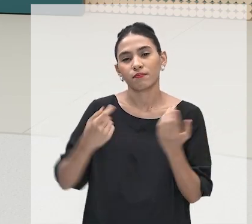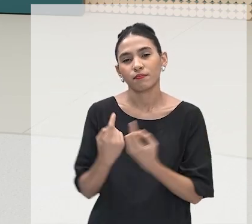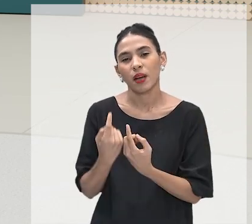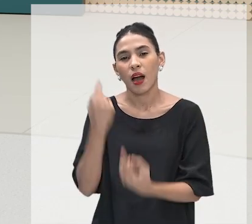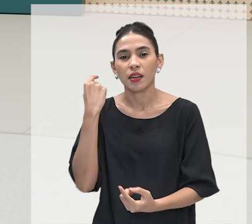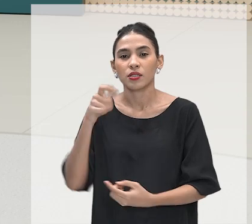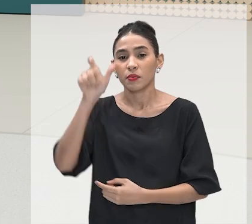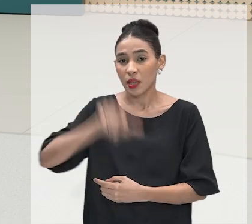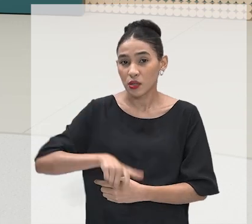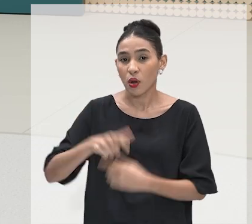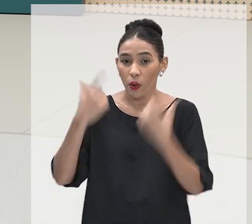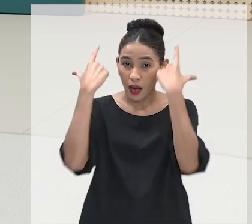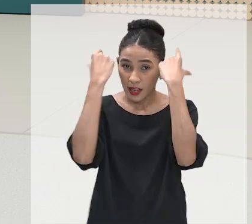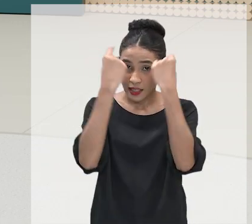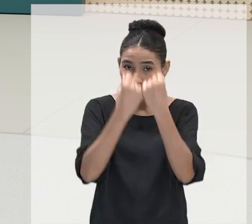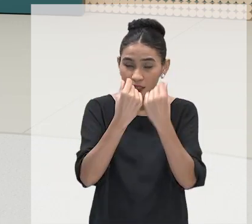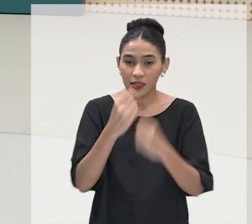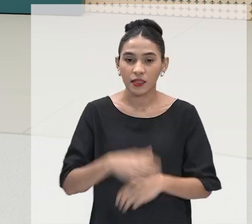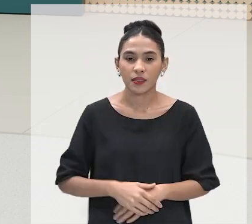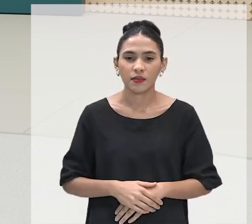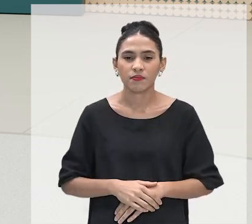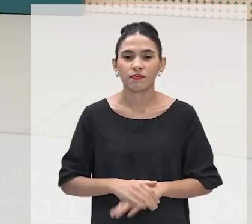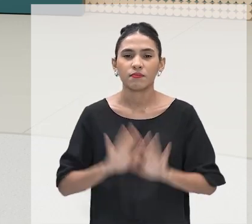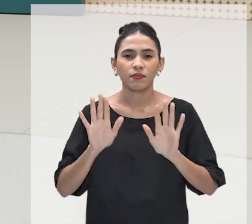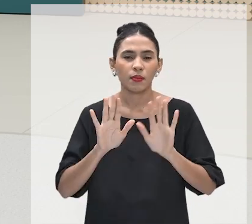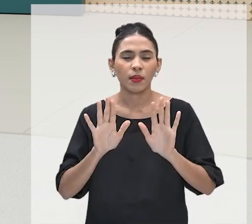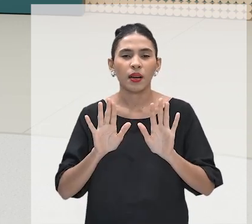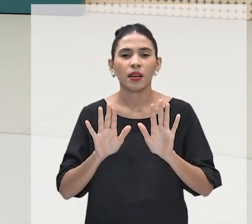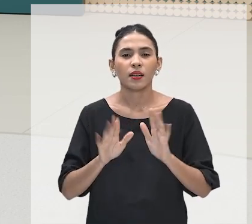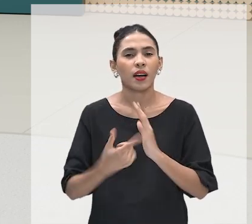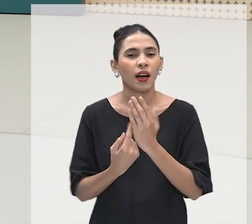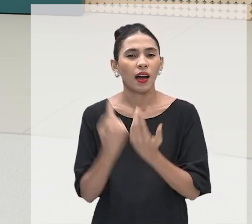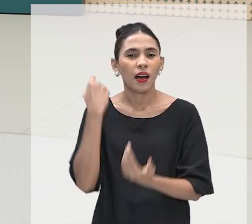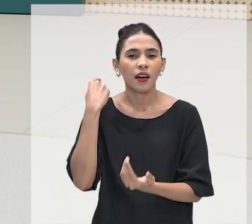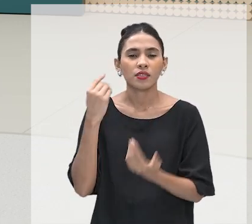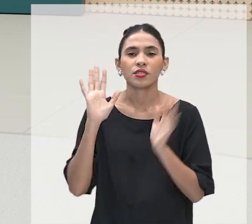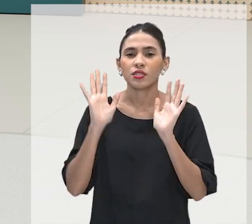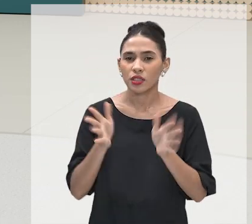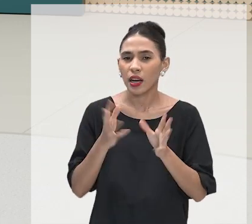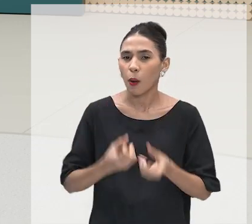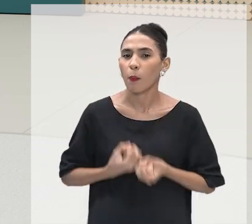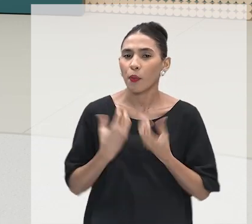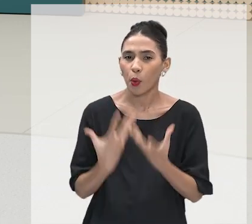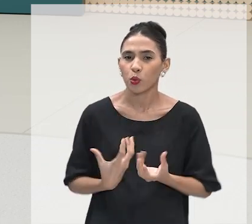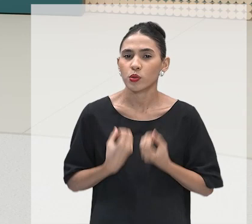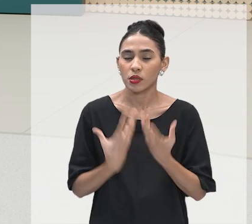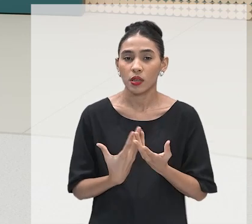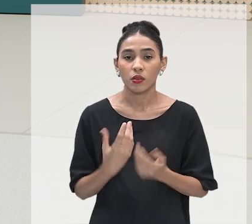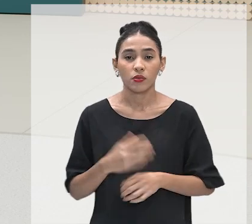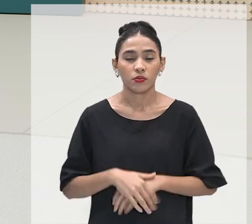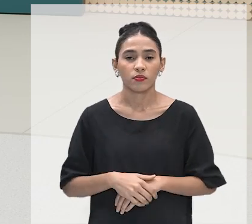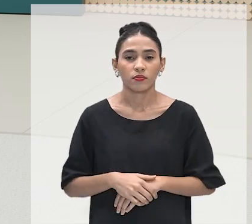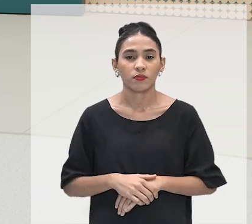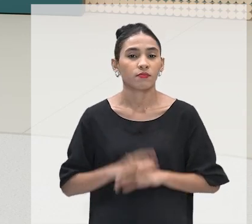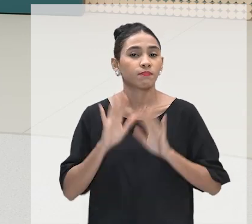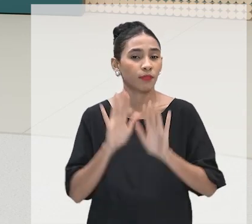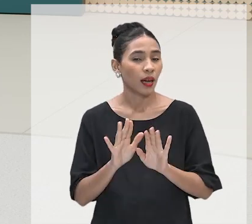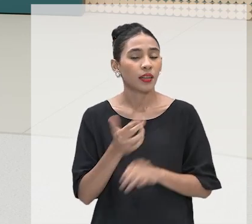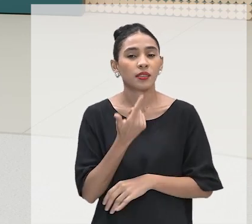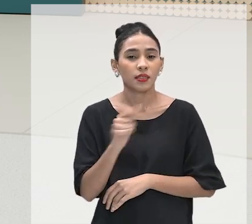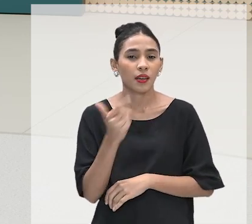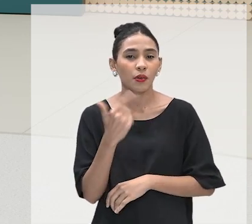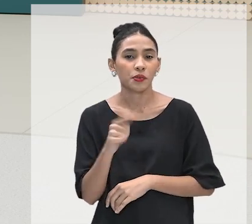a senhora não falou que o teatro, eles já faziam encenações na pré-história? Falei, mas eles não tinham, né,